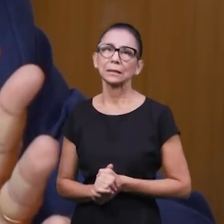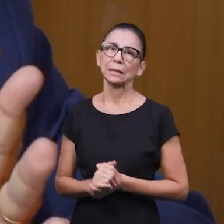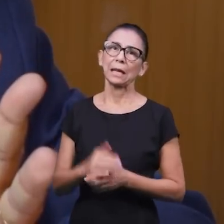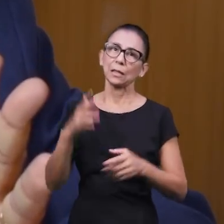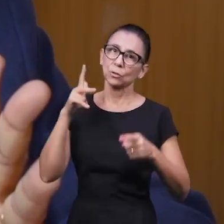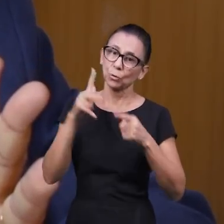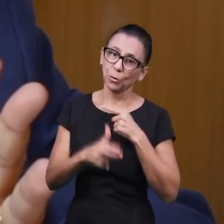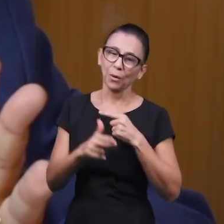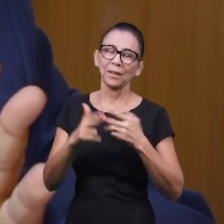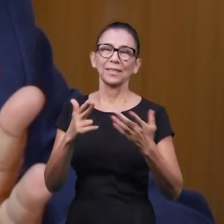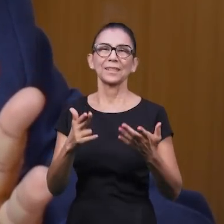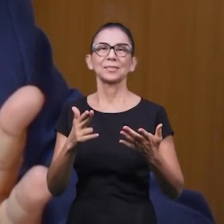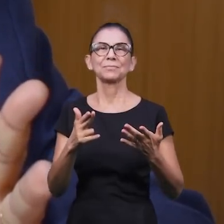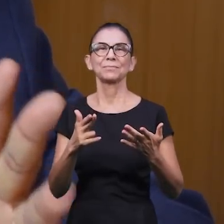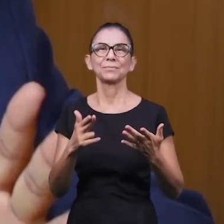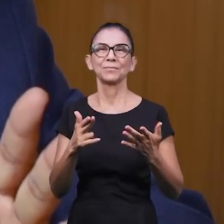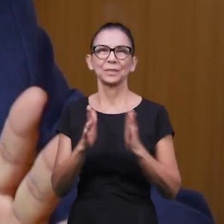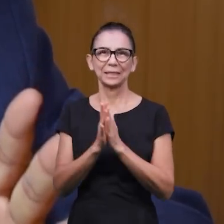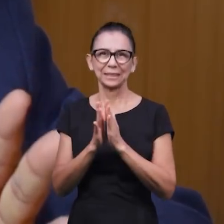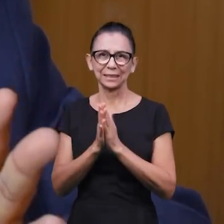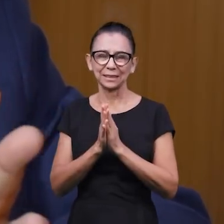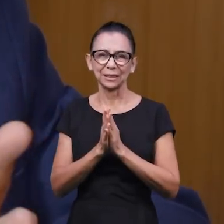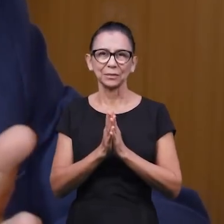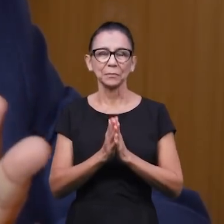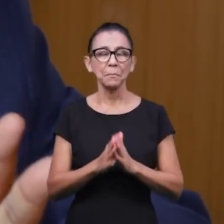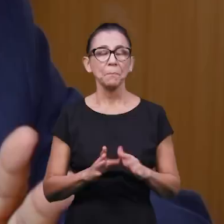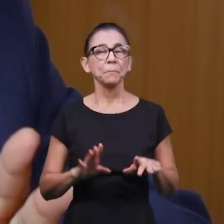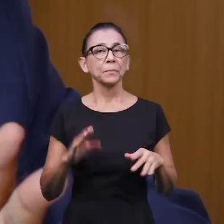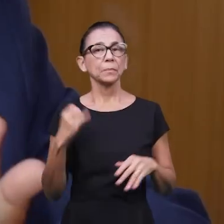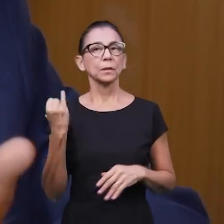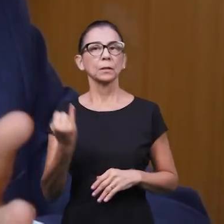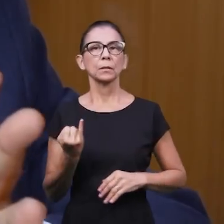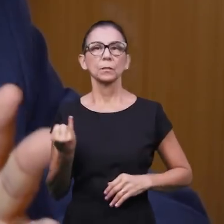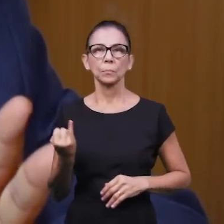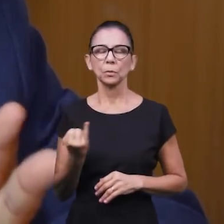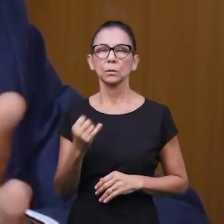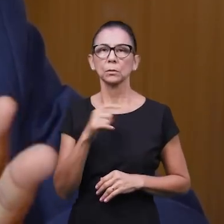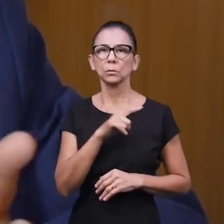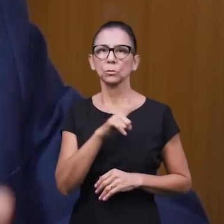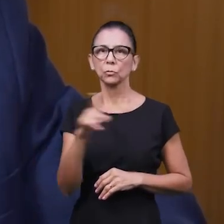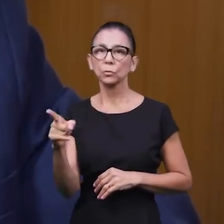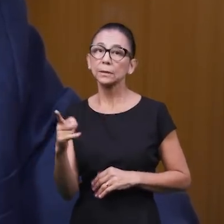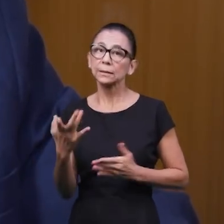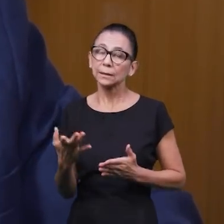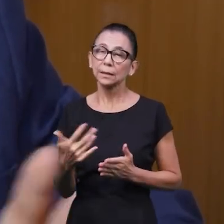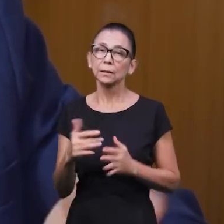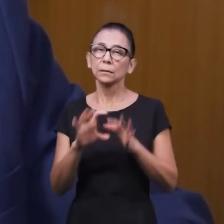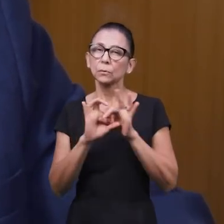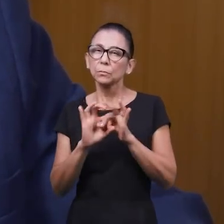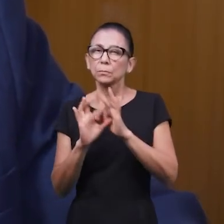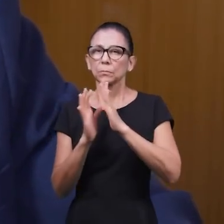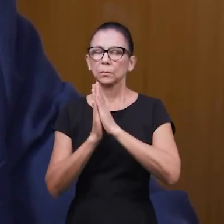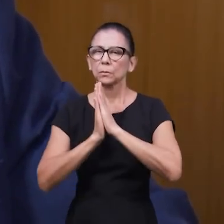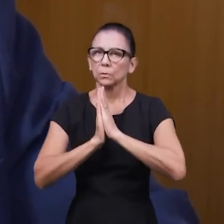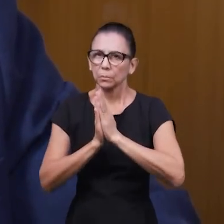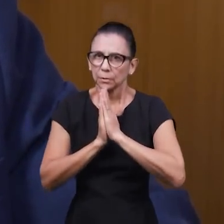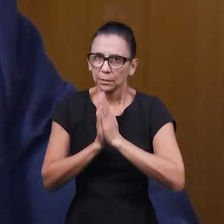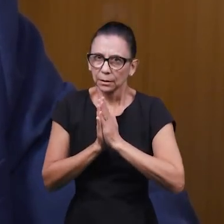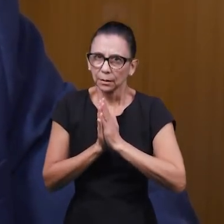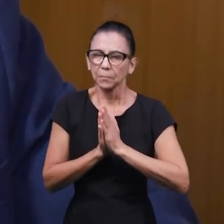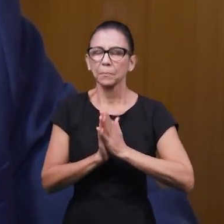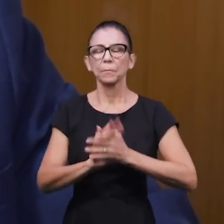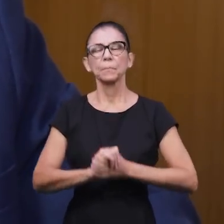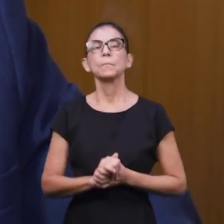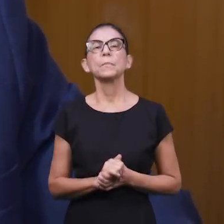velocidade, é momento de você parar para refletir, para ter comunhão com Deus, para orar. E é muito importante,